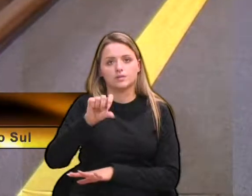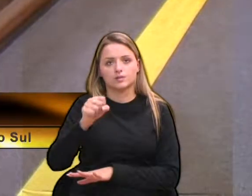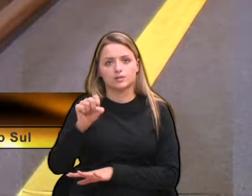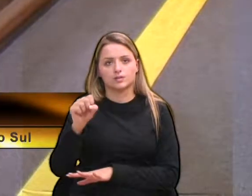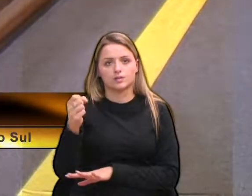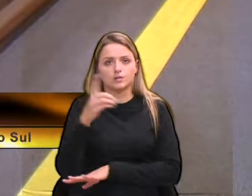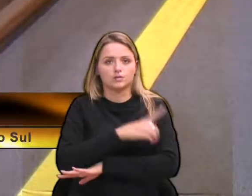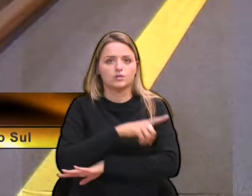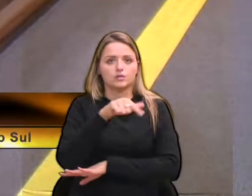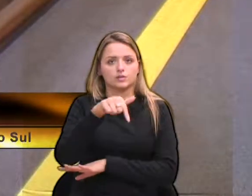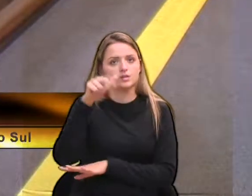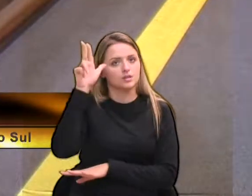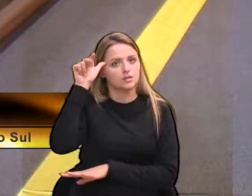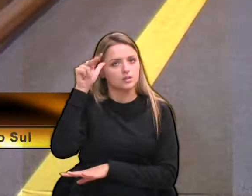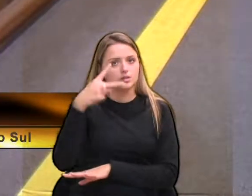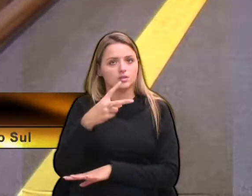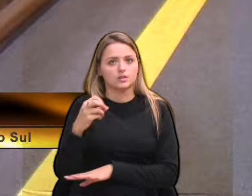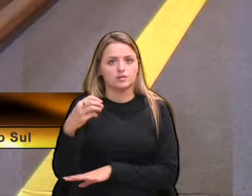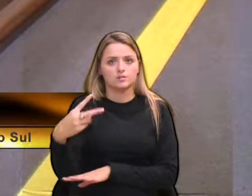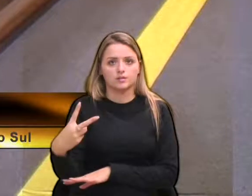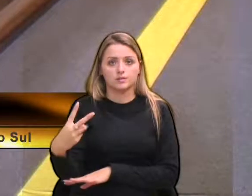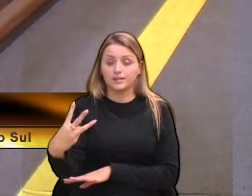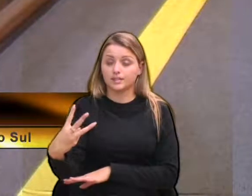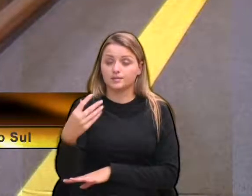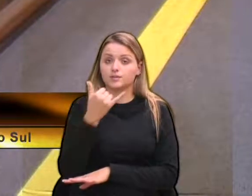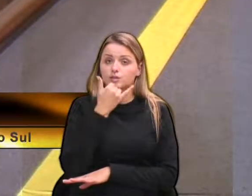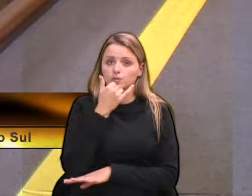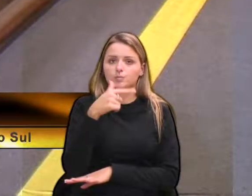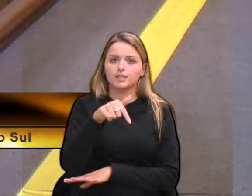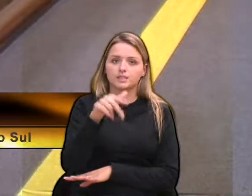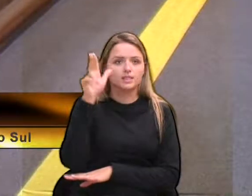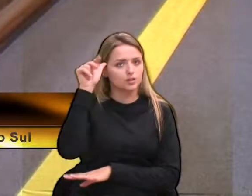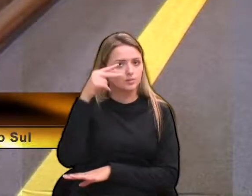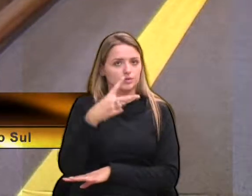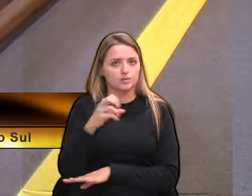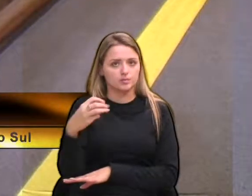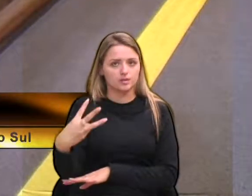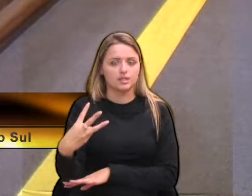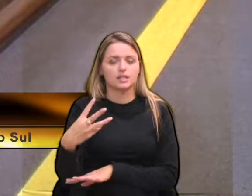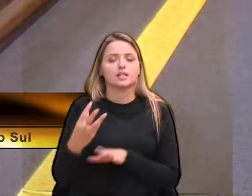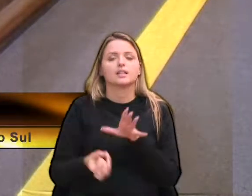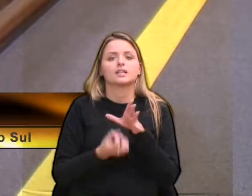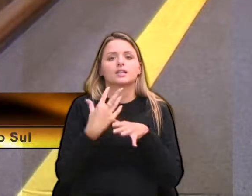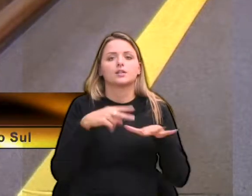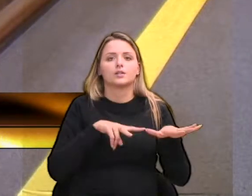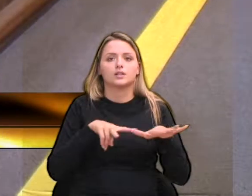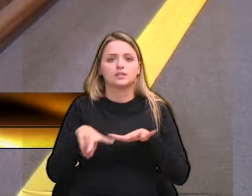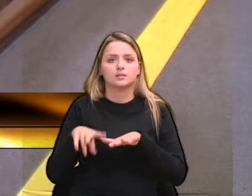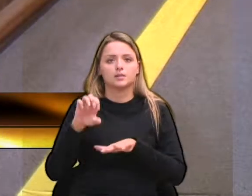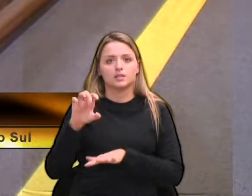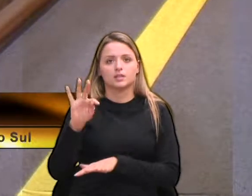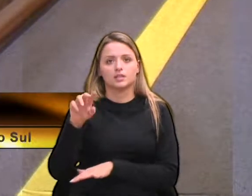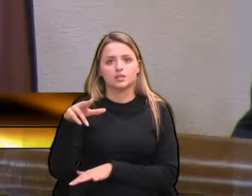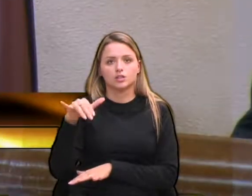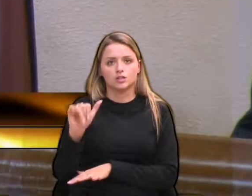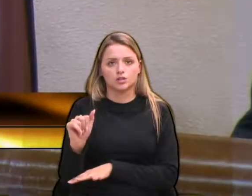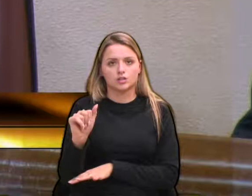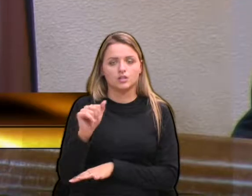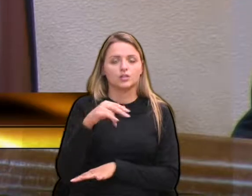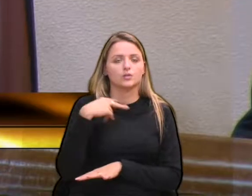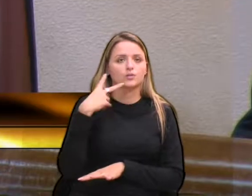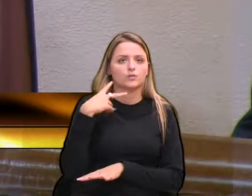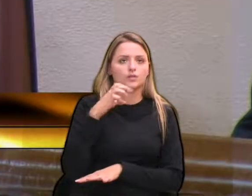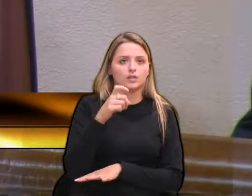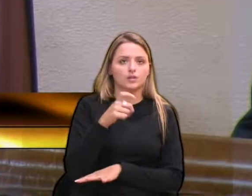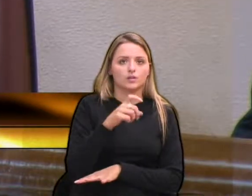5.988, de 7 de abril de 2003, que instituiu a Semana da Etnia Italiana no município, é dos ex-vereadores Jerônimo Dani